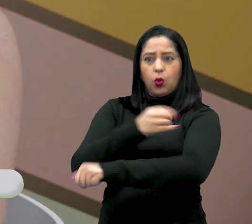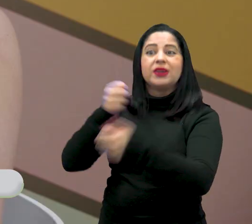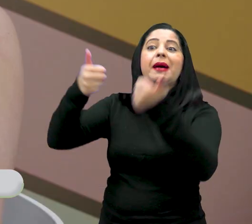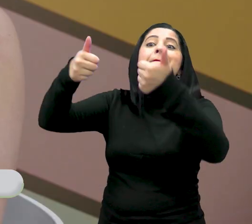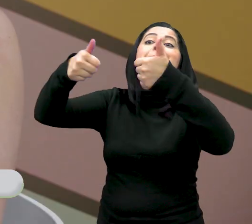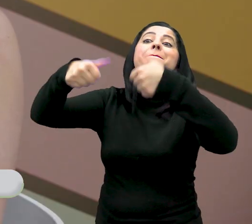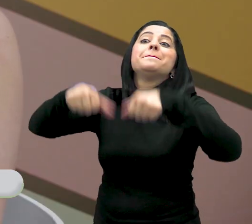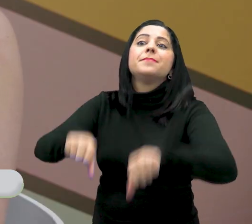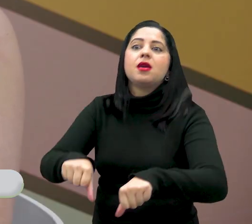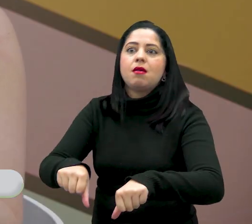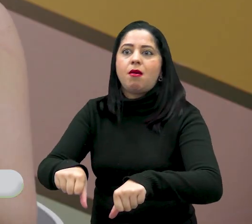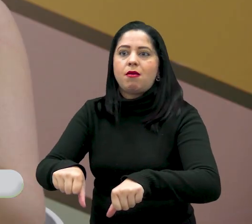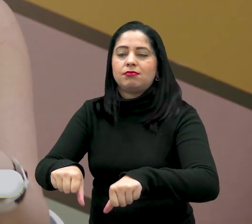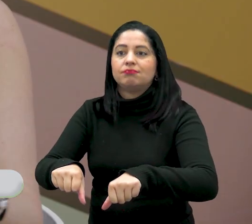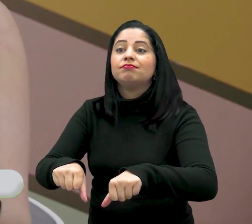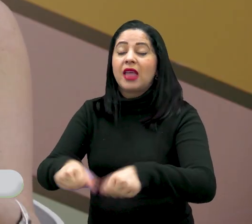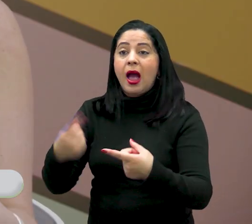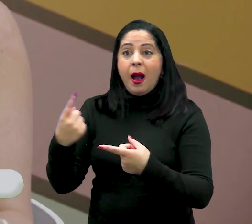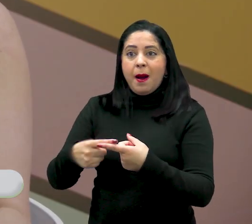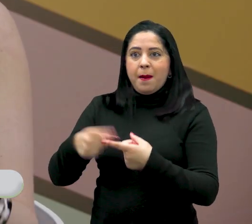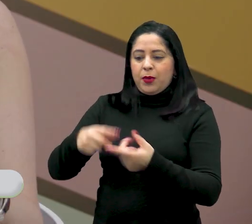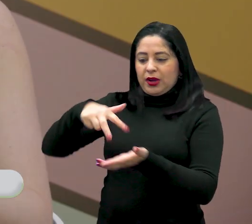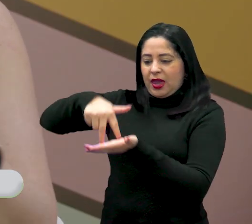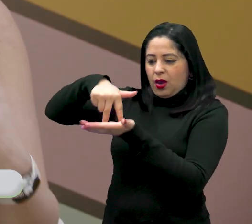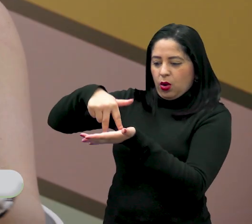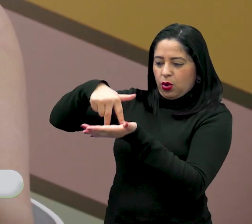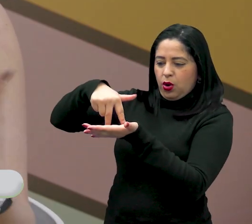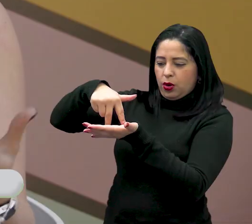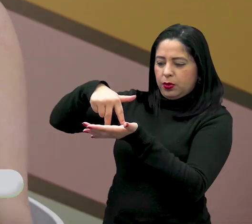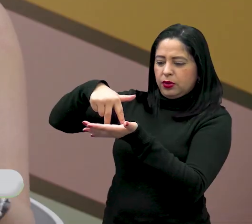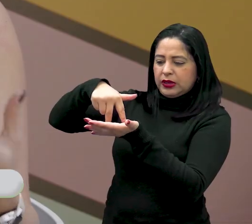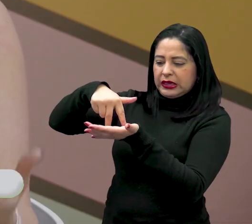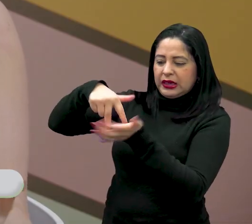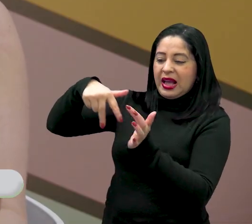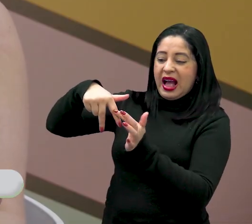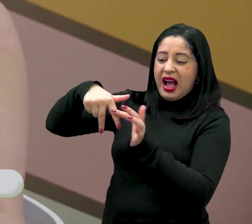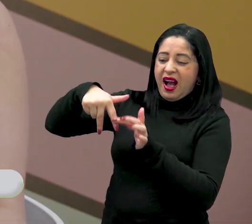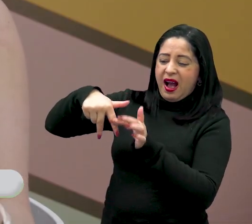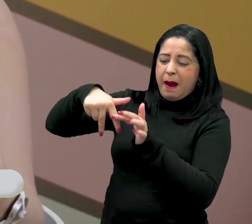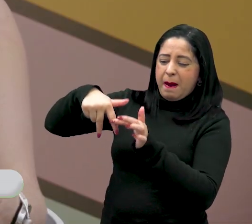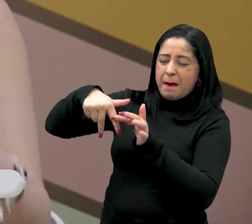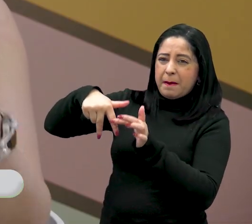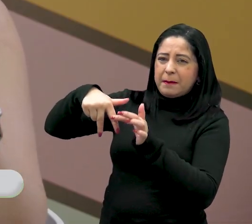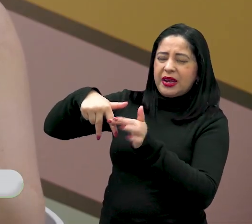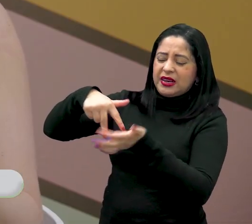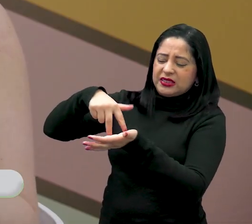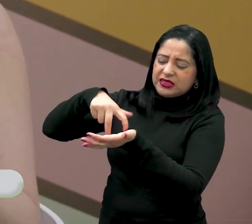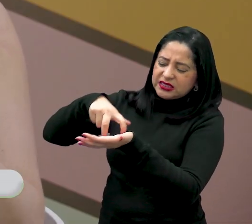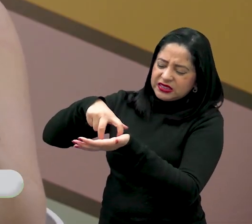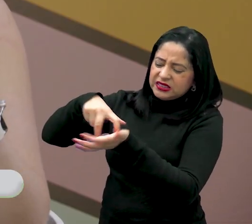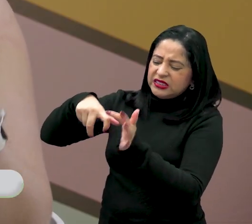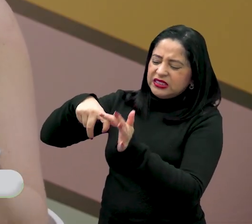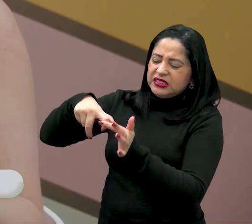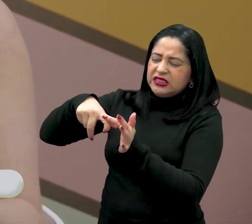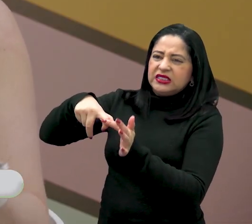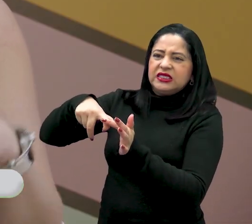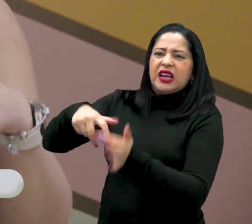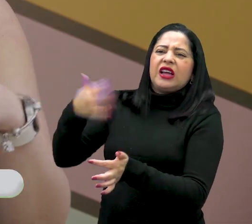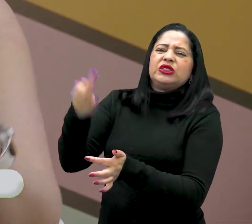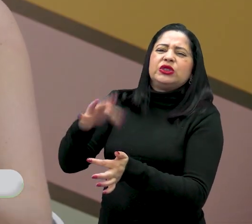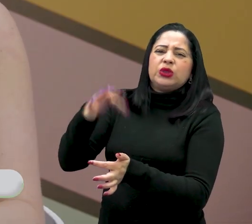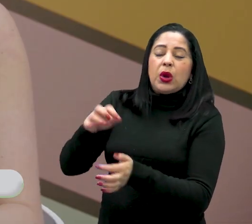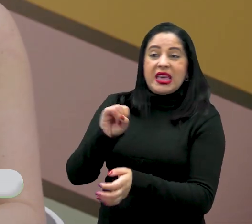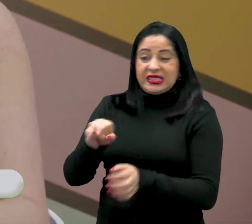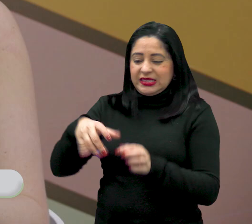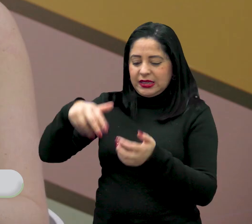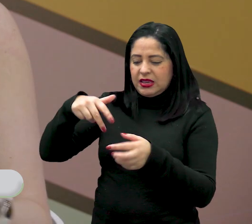não só a parte cartilaginosa em si, como também todas as estruturas ao redor. Sim. Então, se a gente tem um músculo fortalecido,